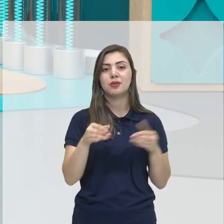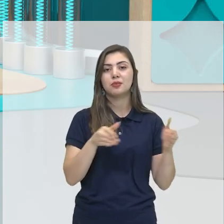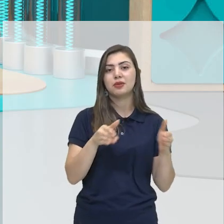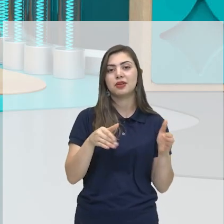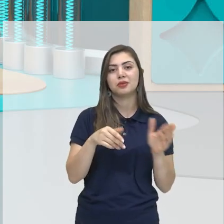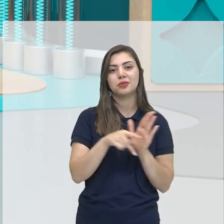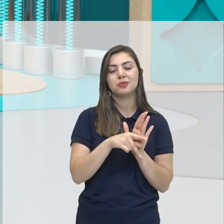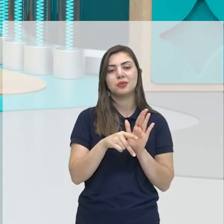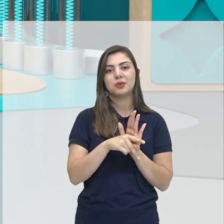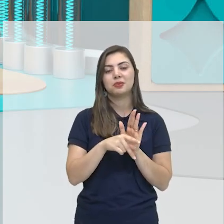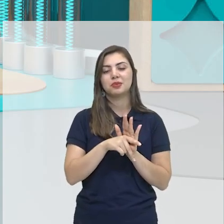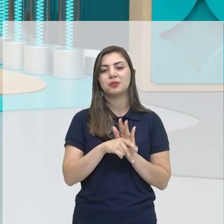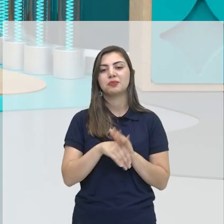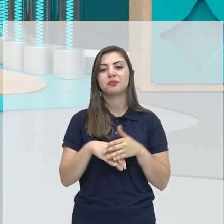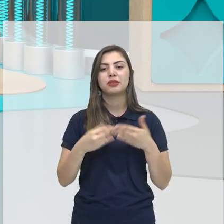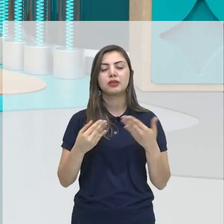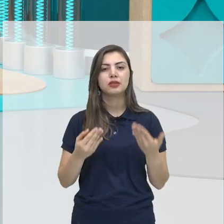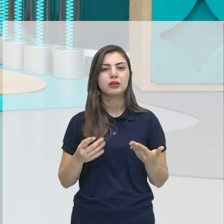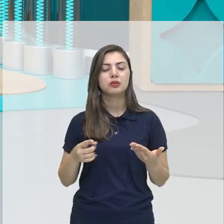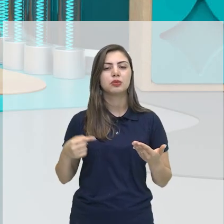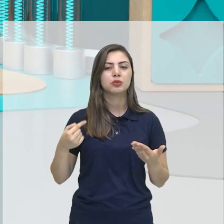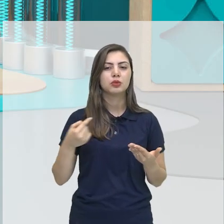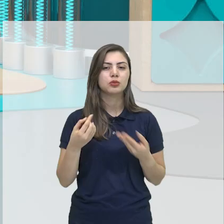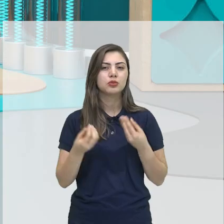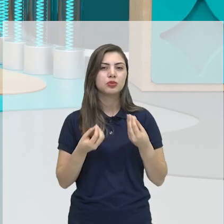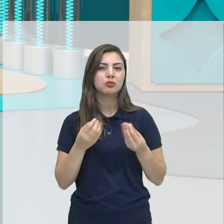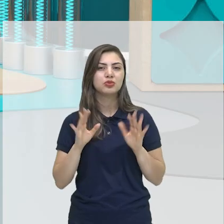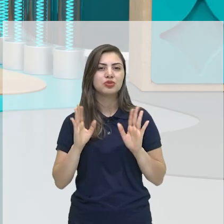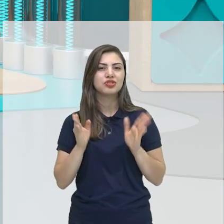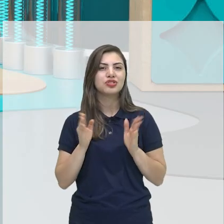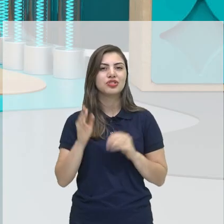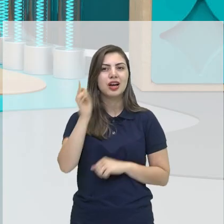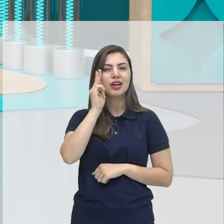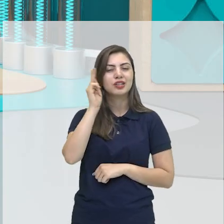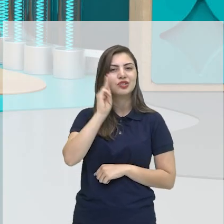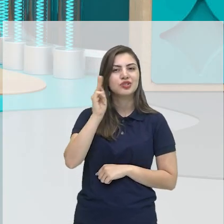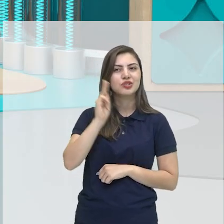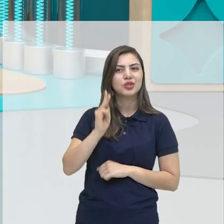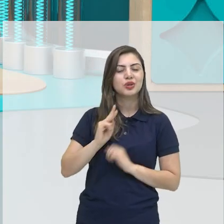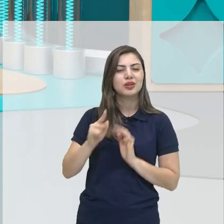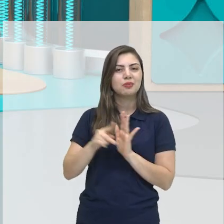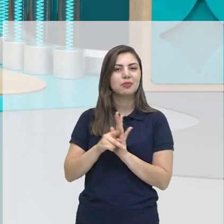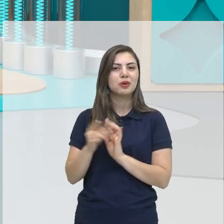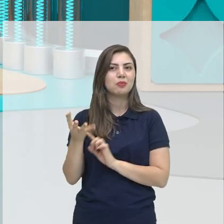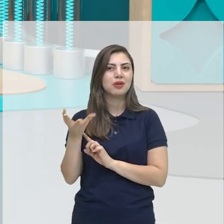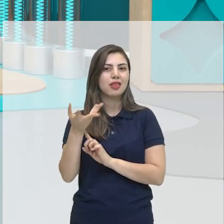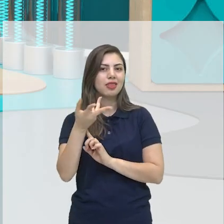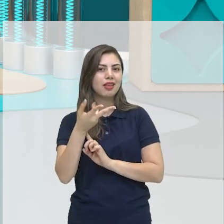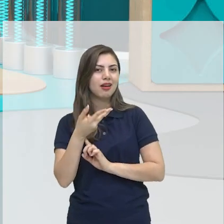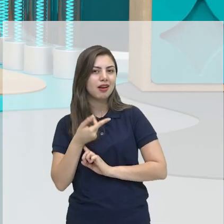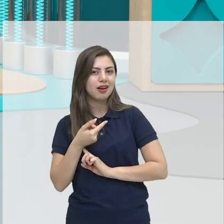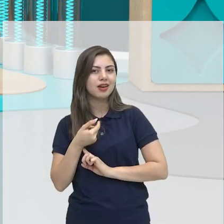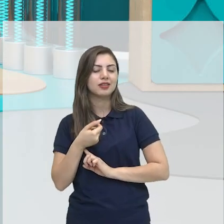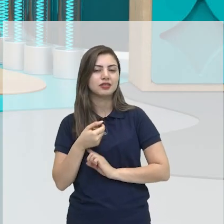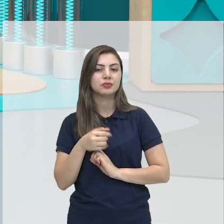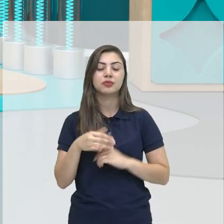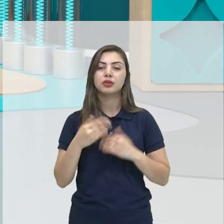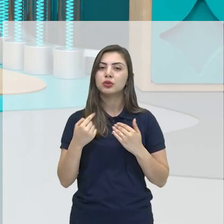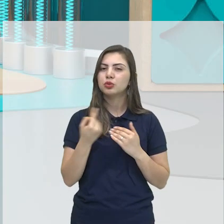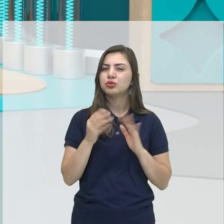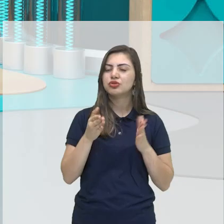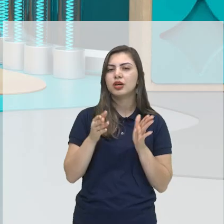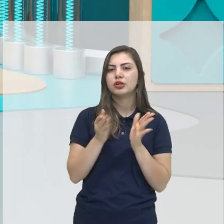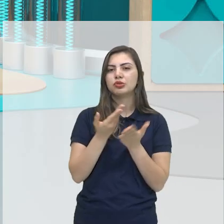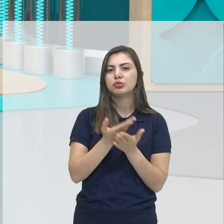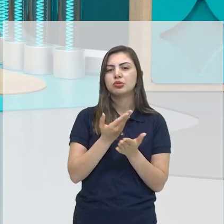uma escultura, né? Porque ele utiliza aí as formas geométricas. Então, a gente tem as duas imagens. Agora, vamos ver as duas imagens